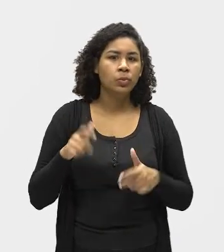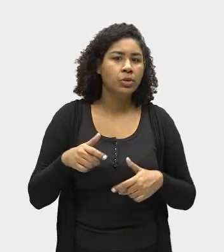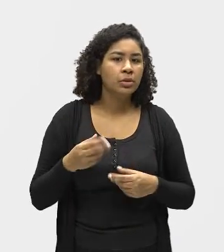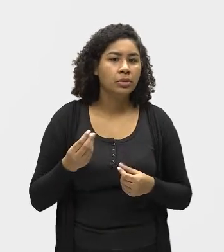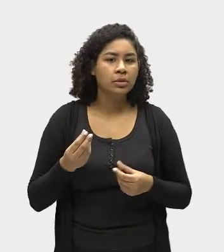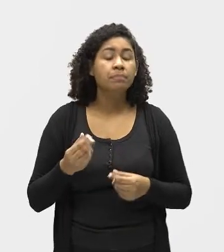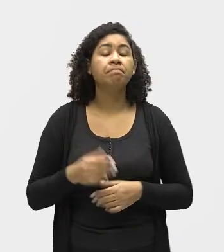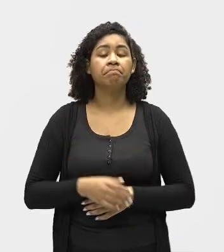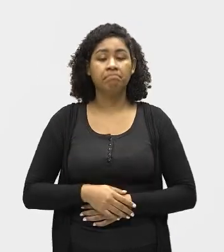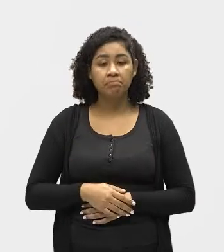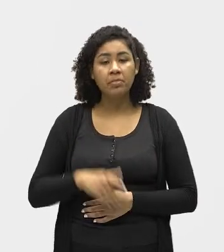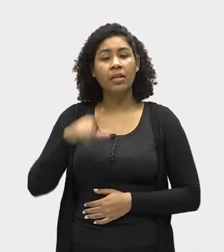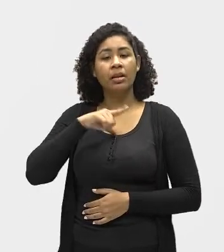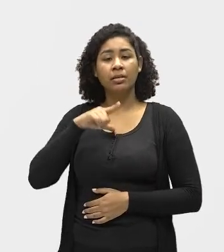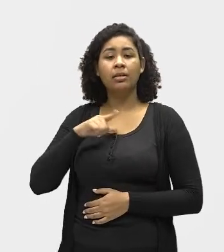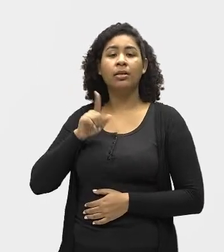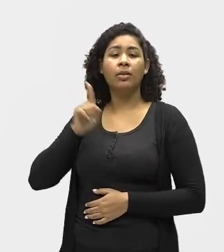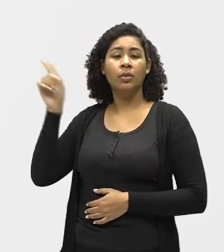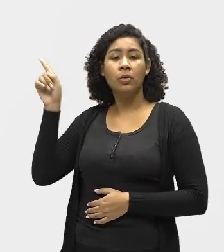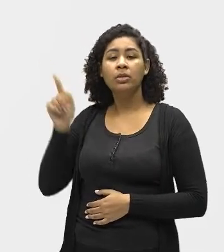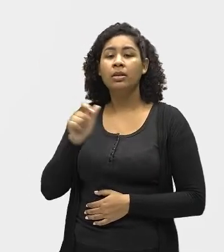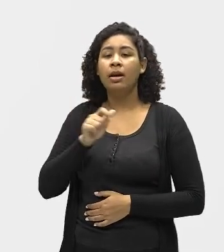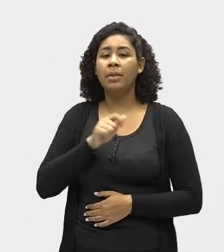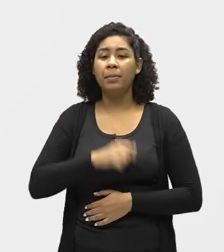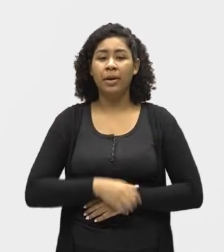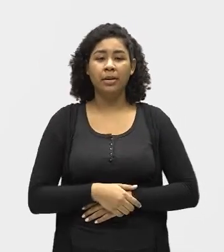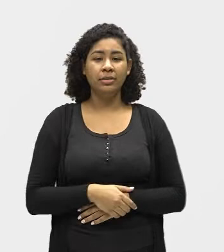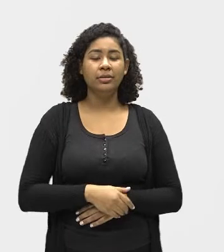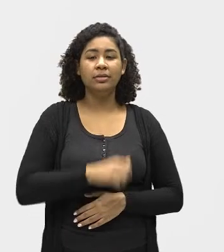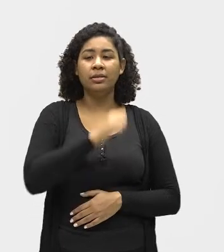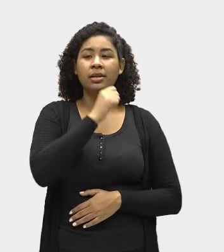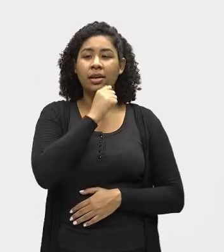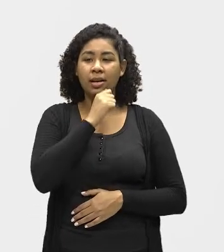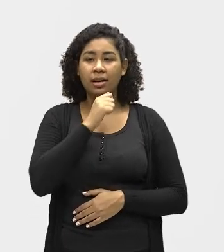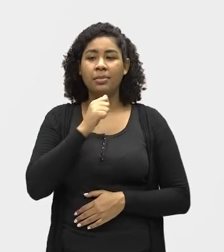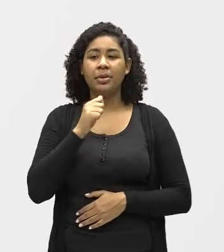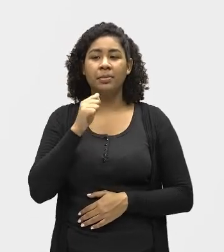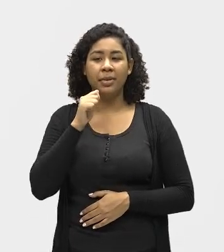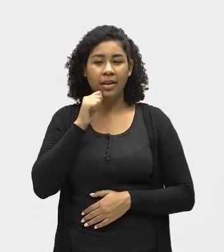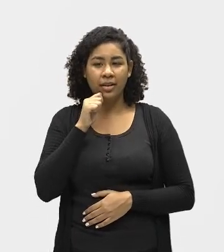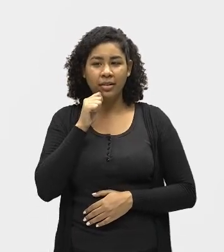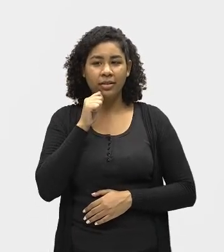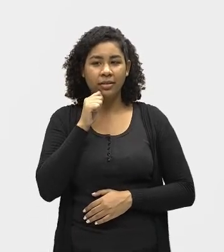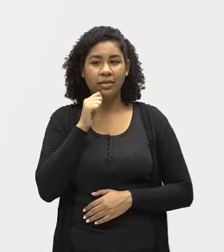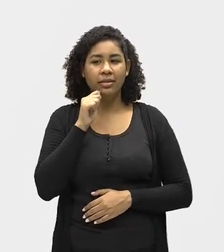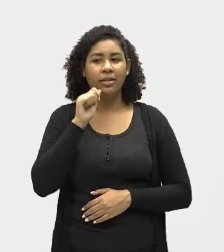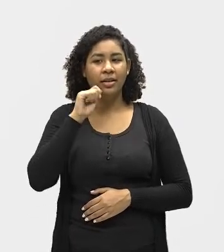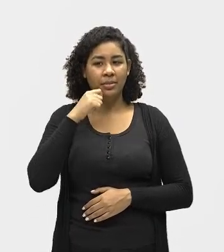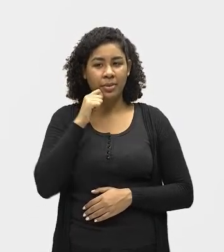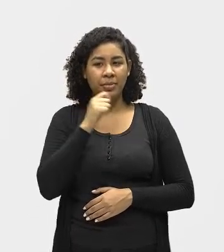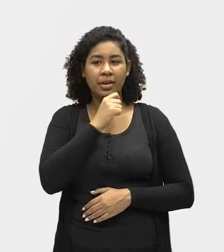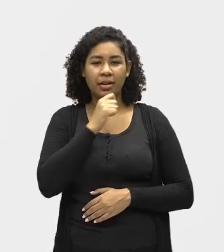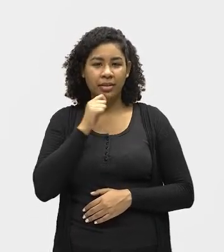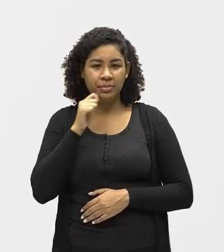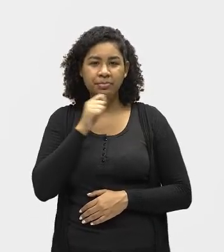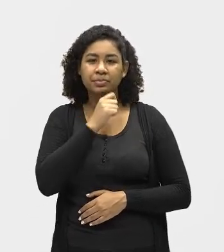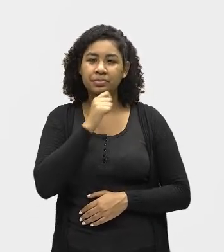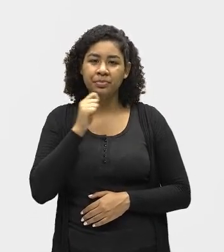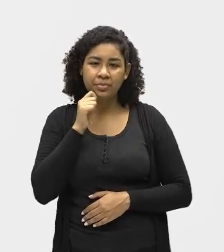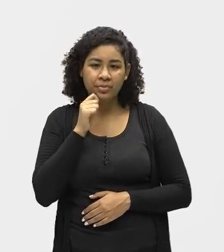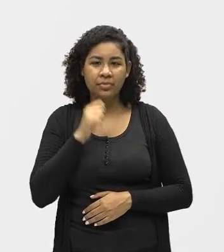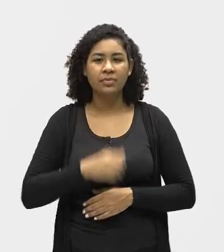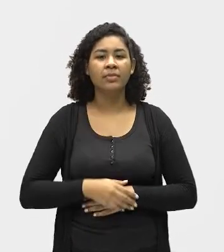Amapá, no norte do Pará. Olha aí, Amapá e Pará aqui em cima, nossos vizinhos. Mas também